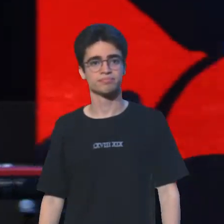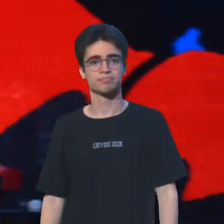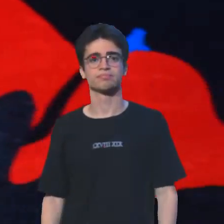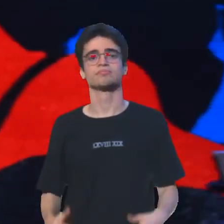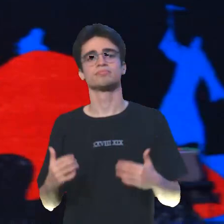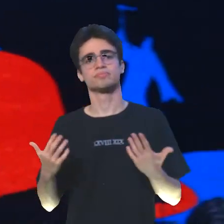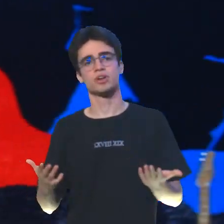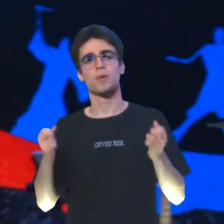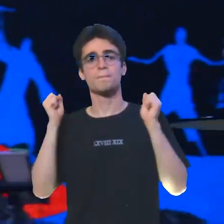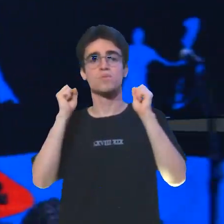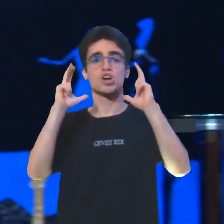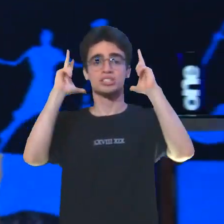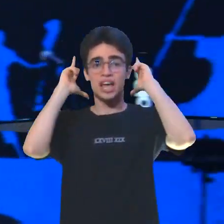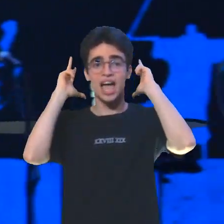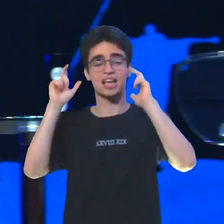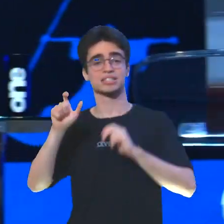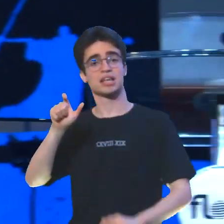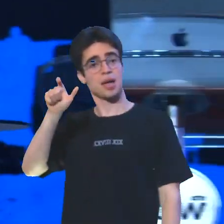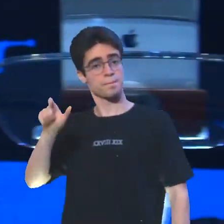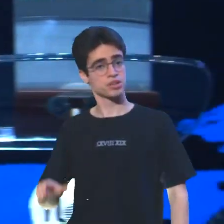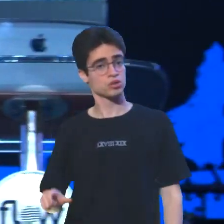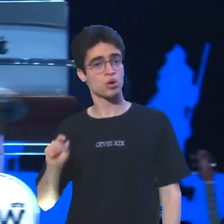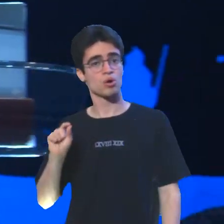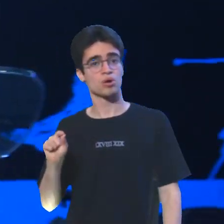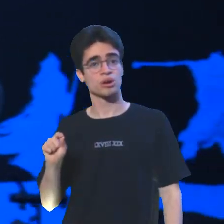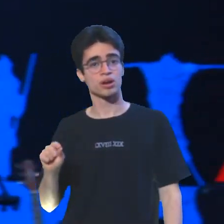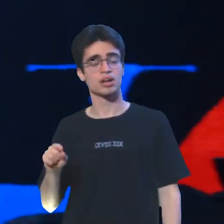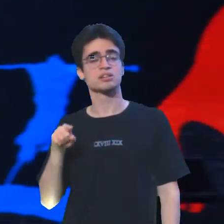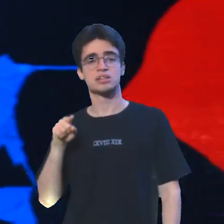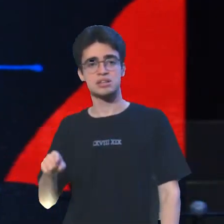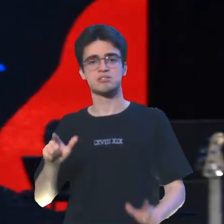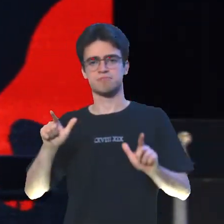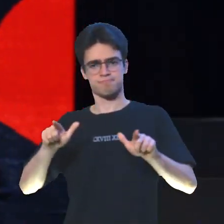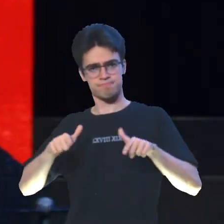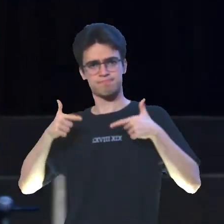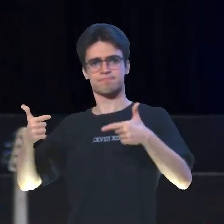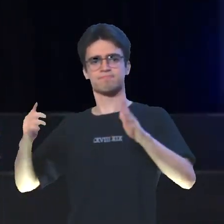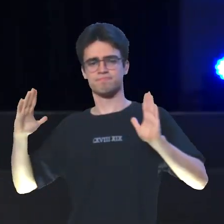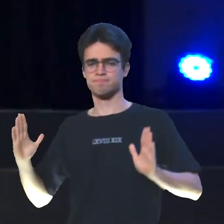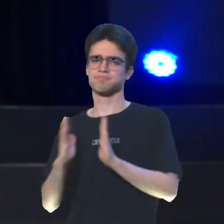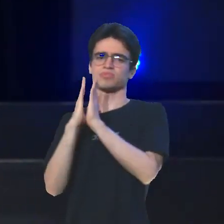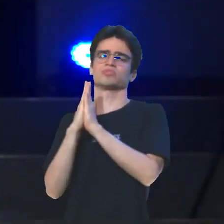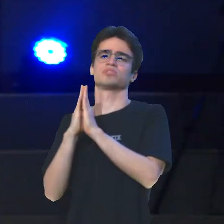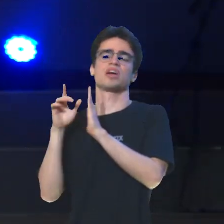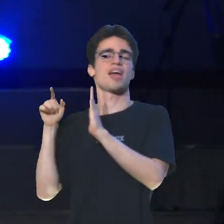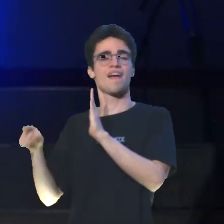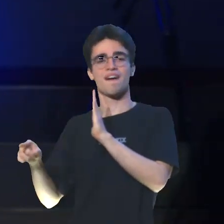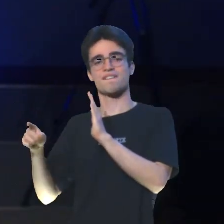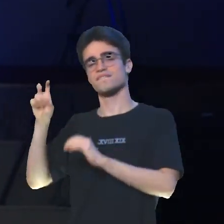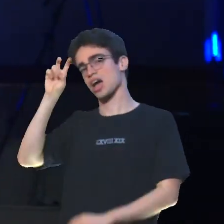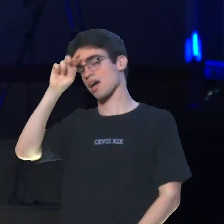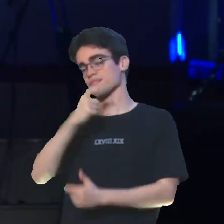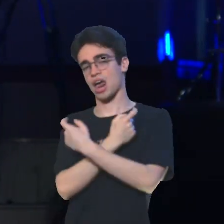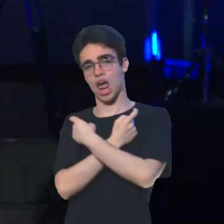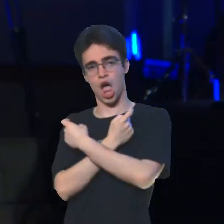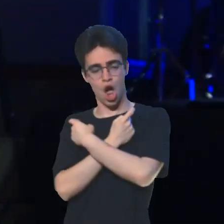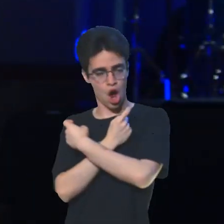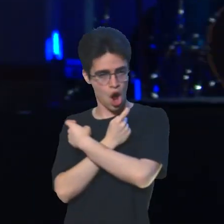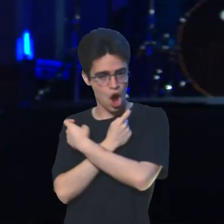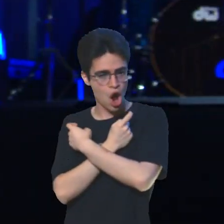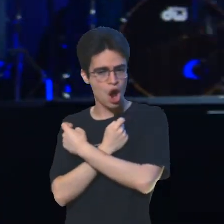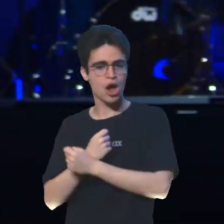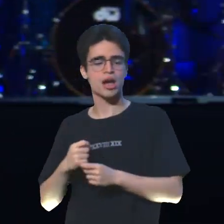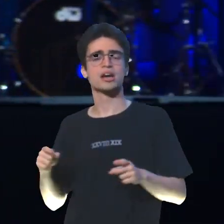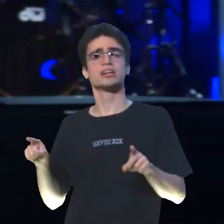Moisés, até então, era uma pessoa que peitou o faraó do Egito e